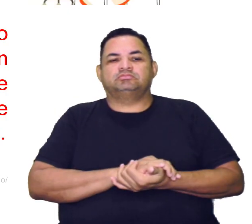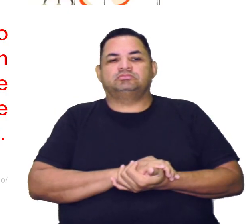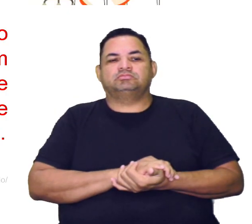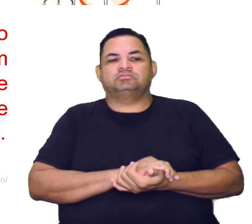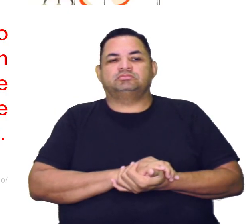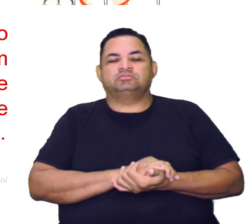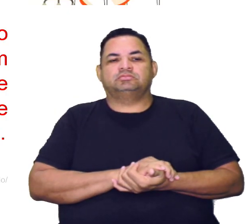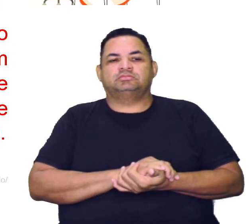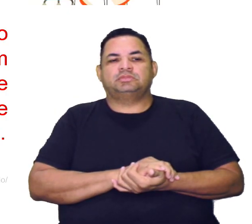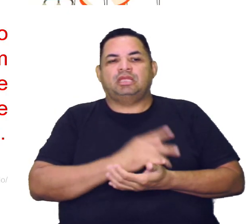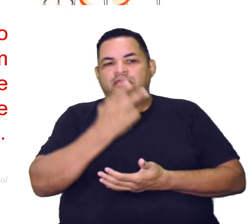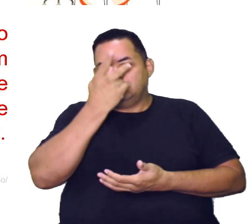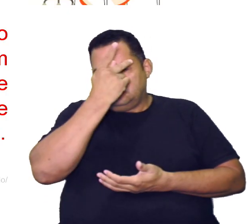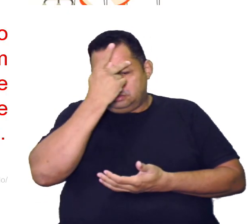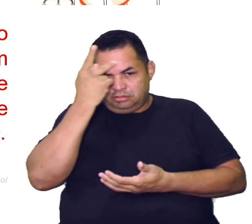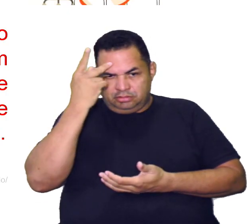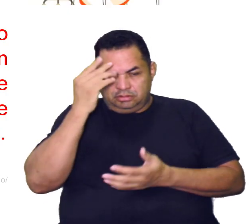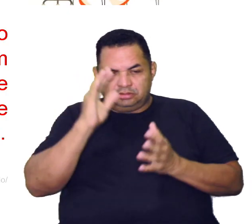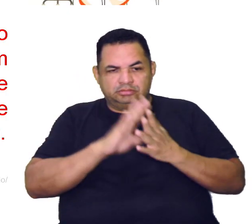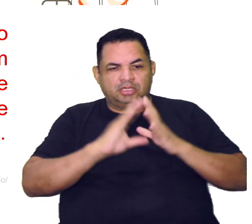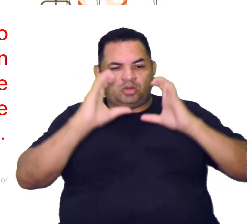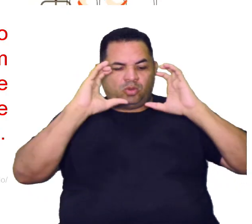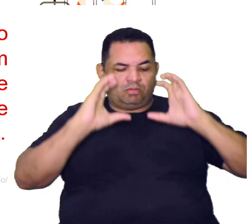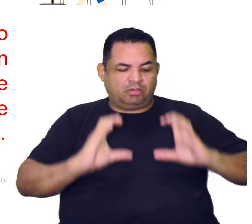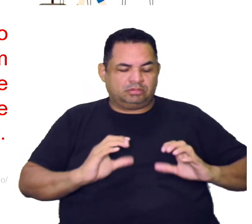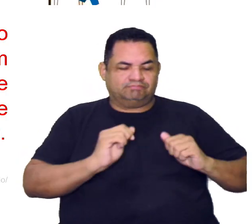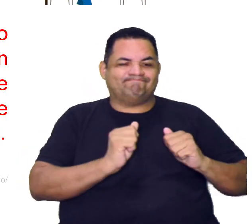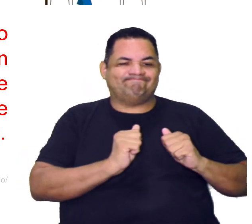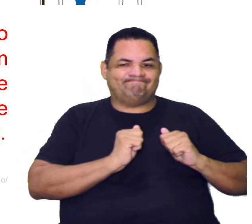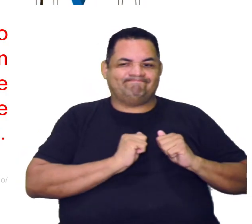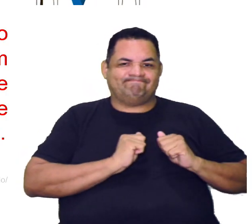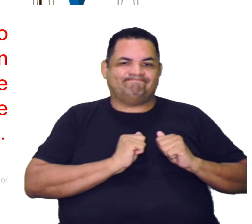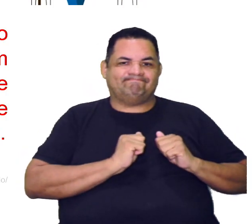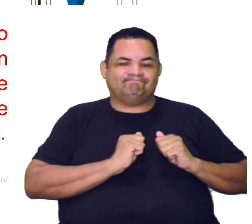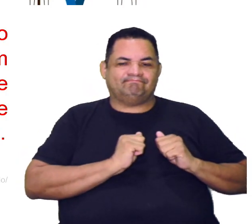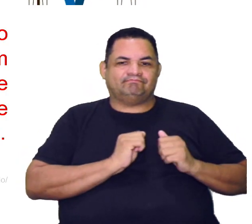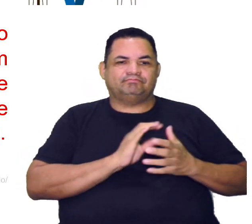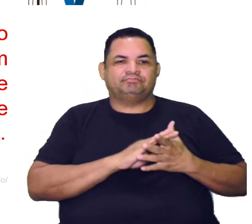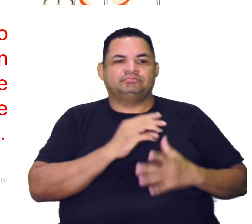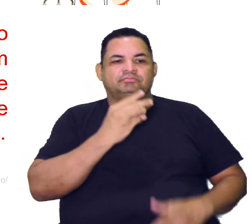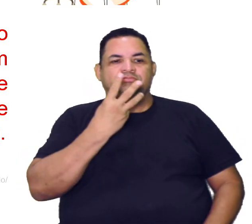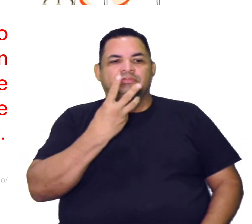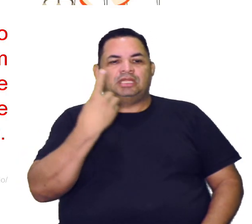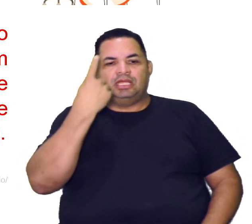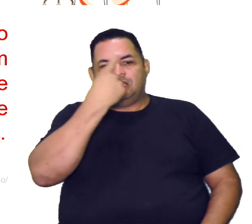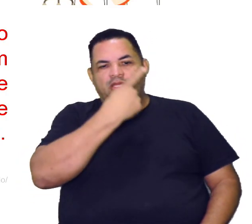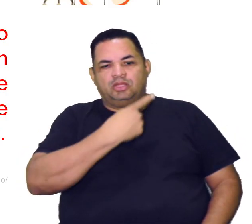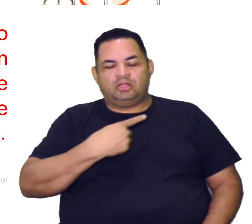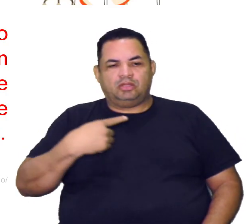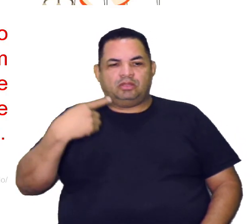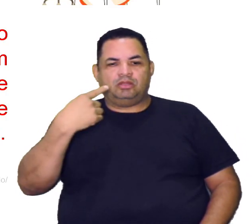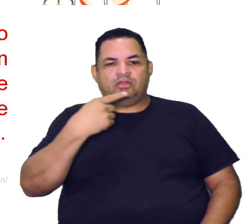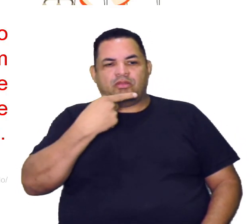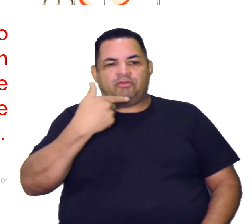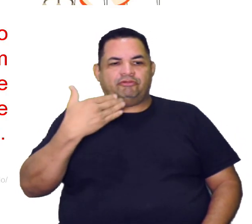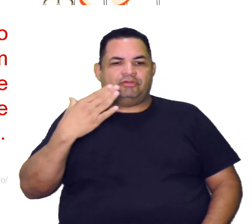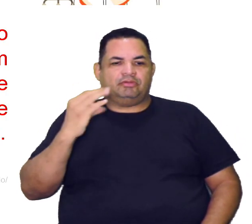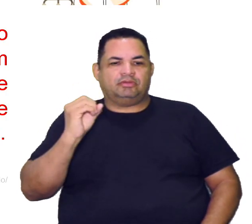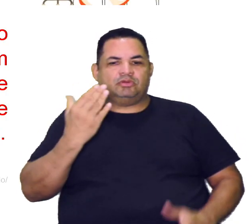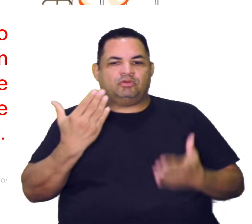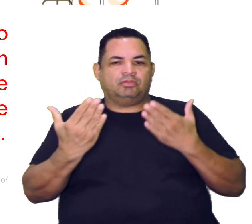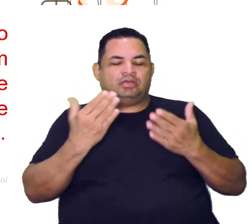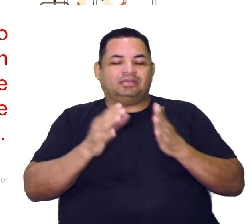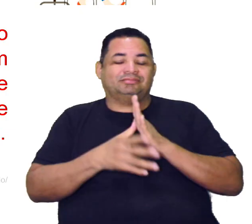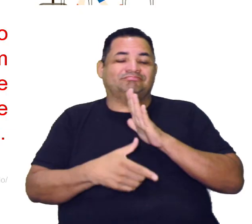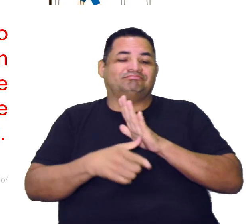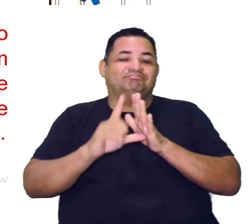pessoas, né, nesse comportamento sedentário, né, com 3 horas aumento de 1 hora e 20 minutos comparado a antes